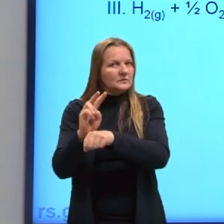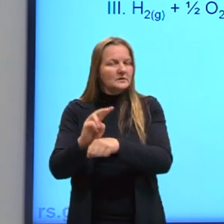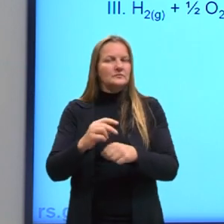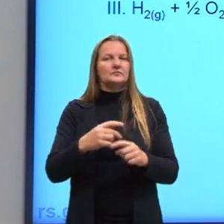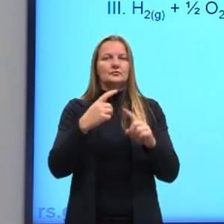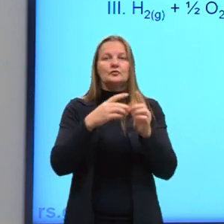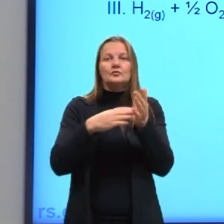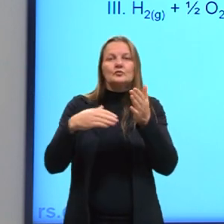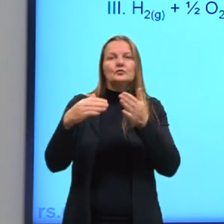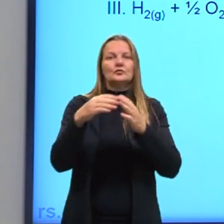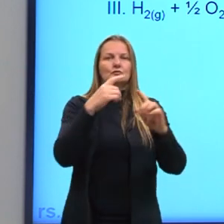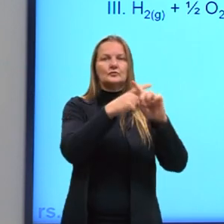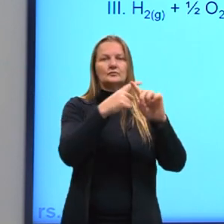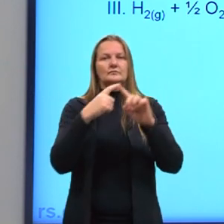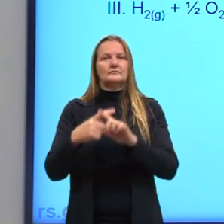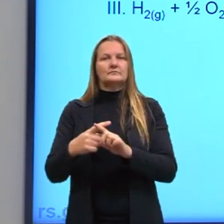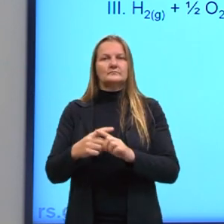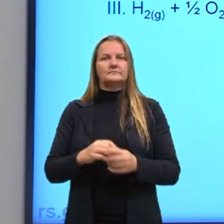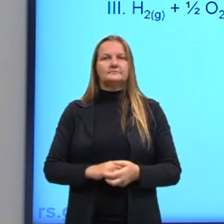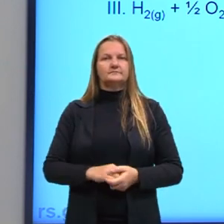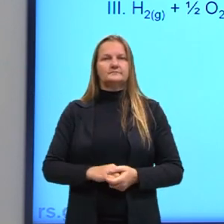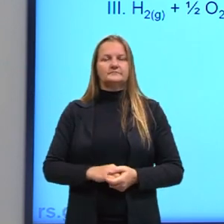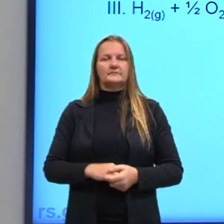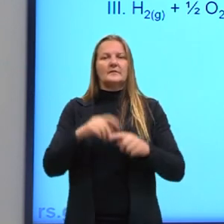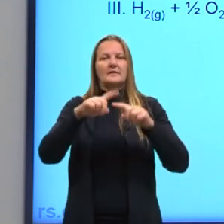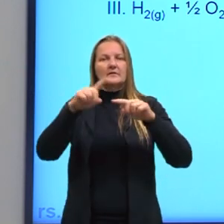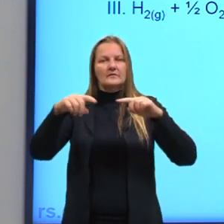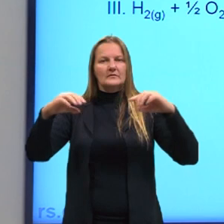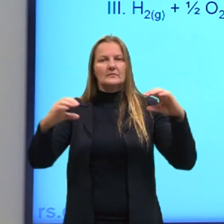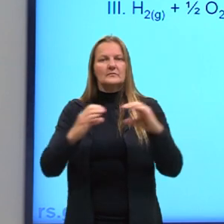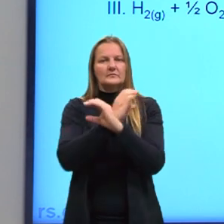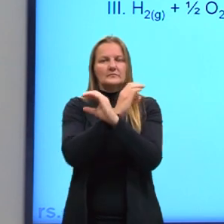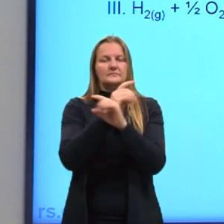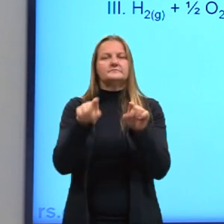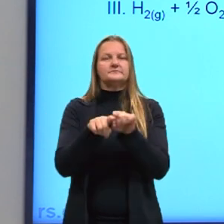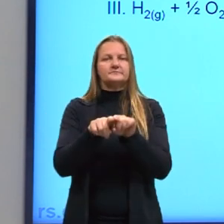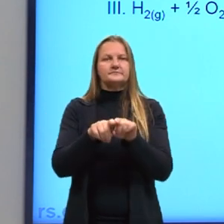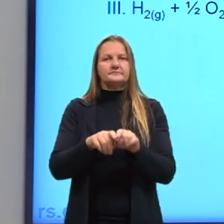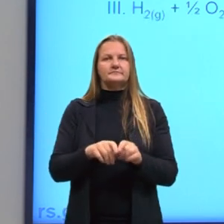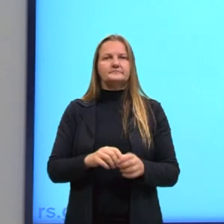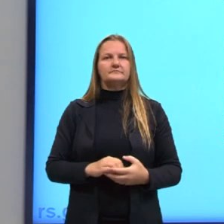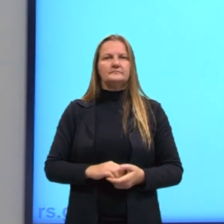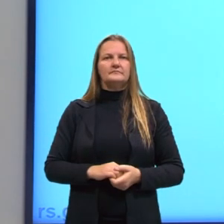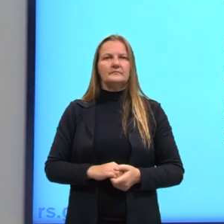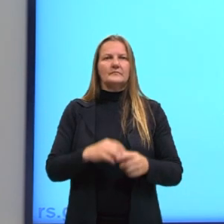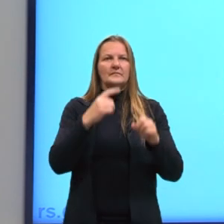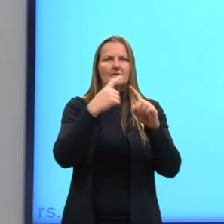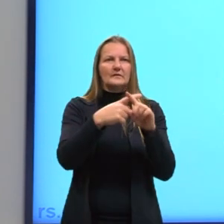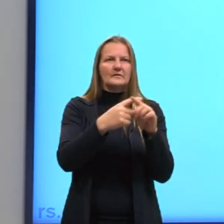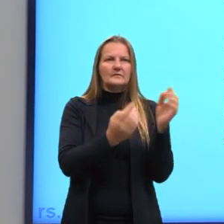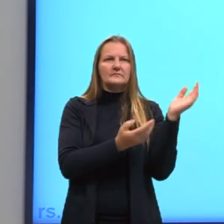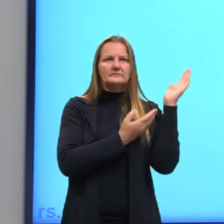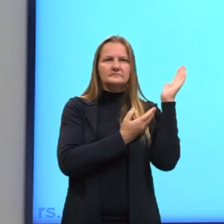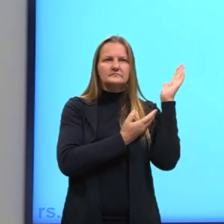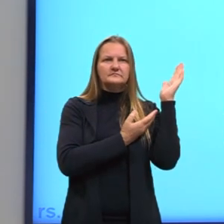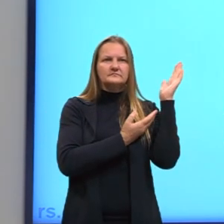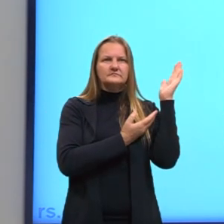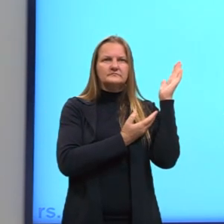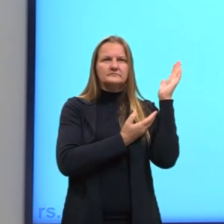multiplicar tudo Inclusive a variação de entalpia bom então eu faço um multiplicação das minhas duas